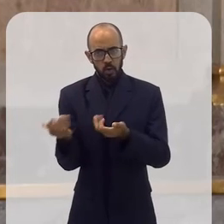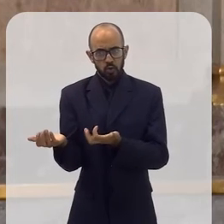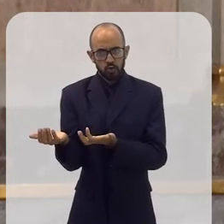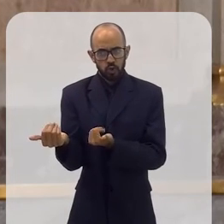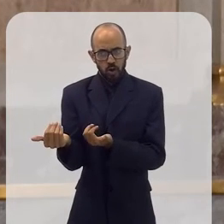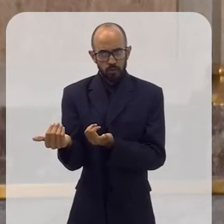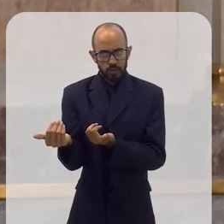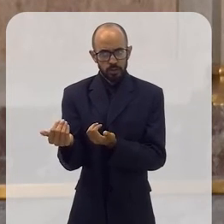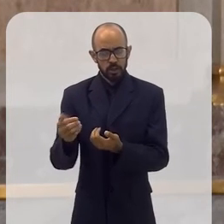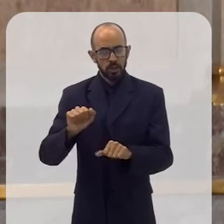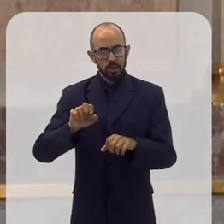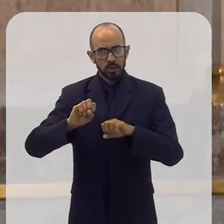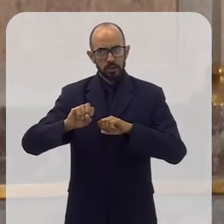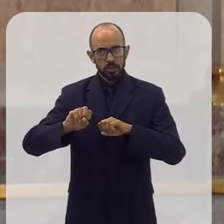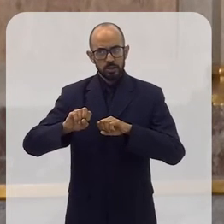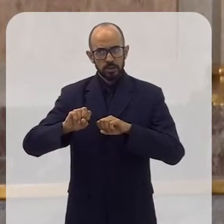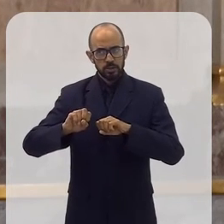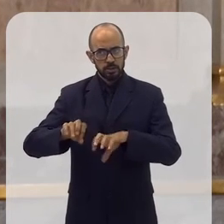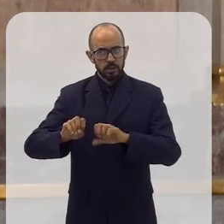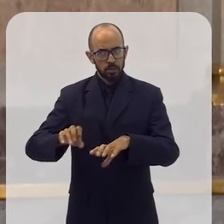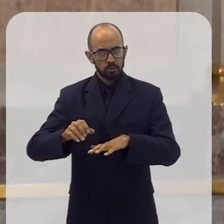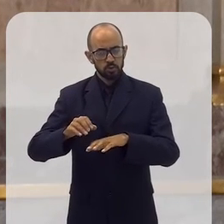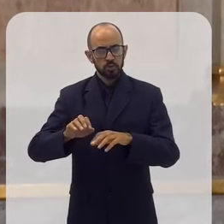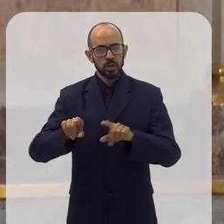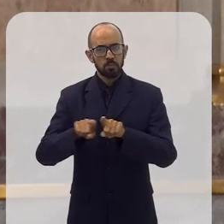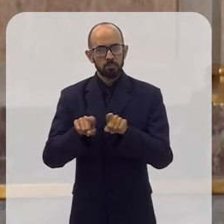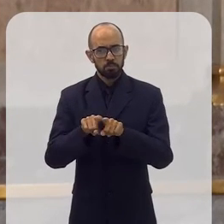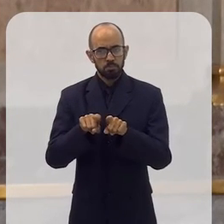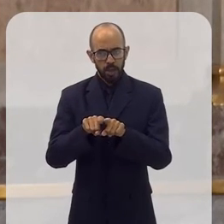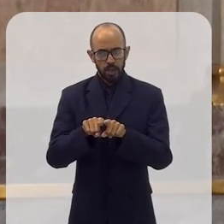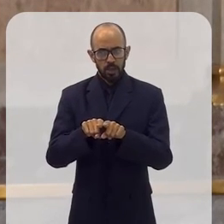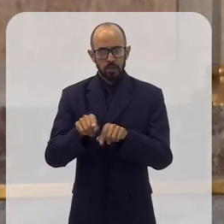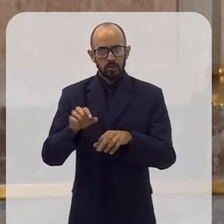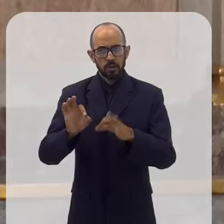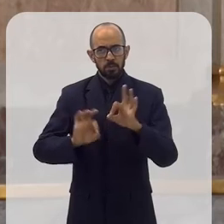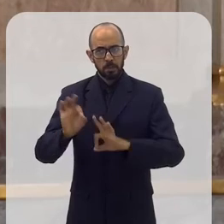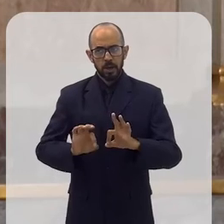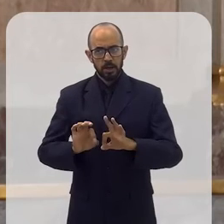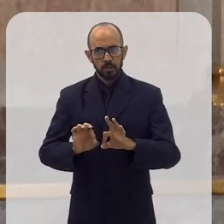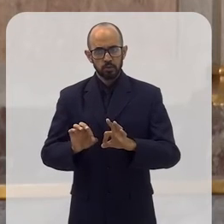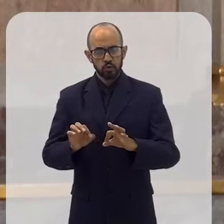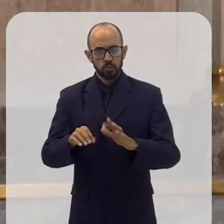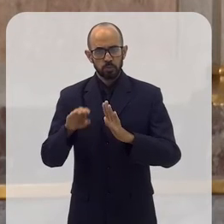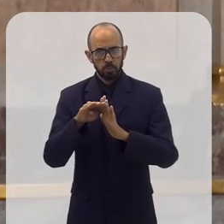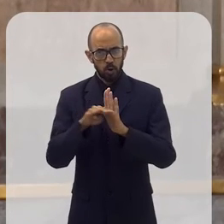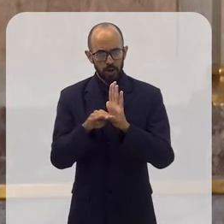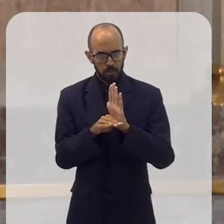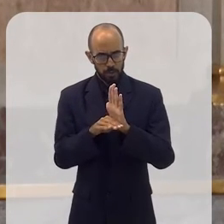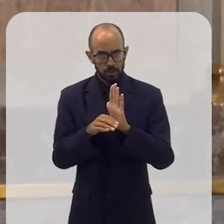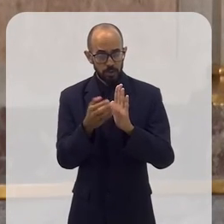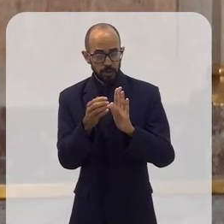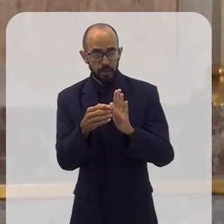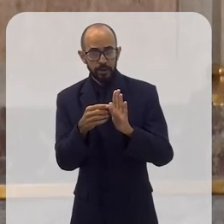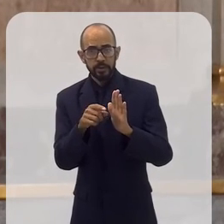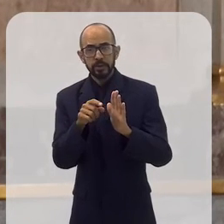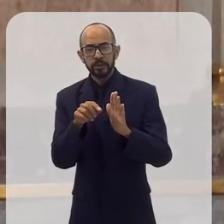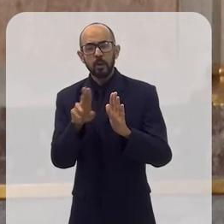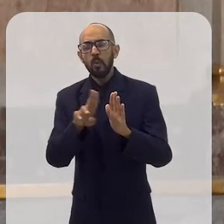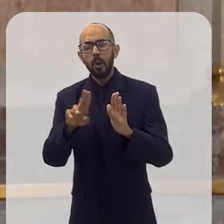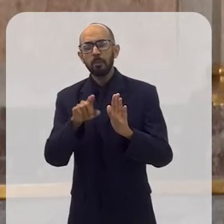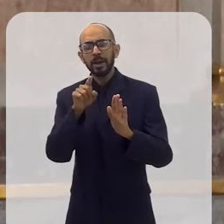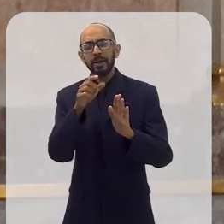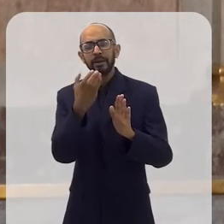também com os jovens. E preparamos um programa que se chama de Quer Saber. Era